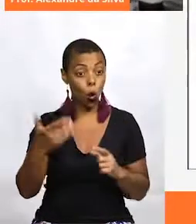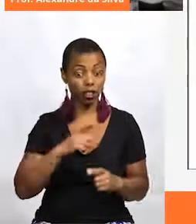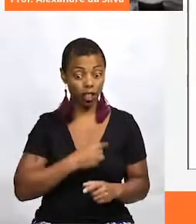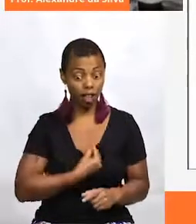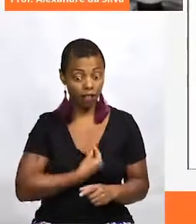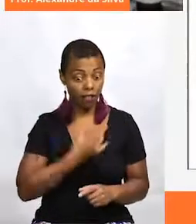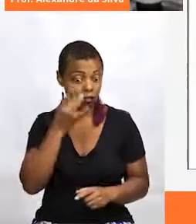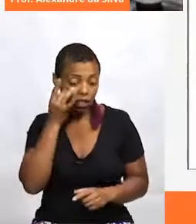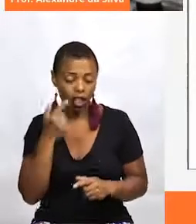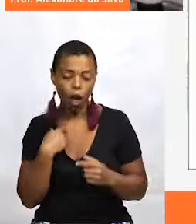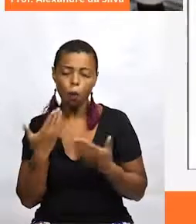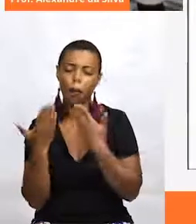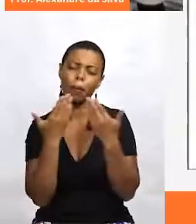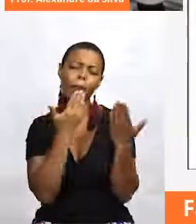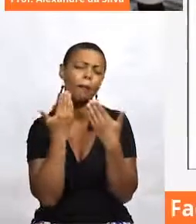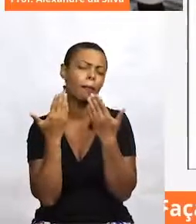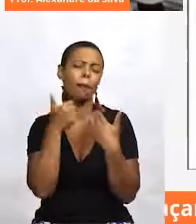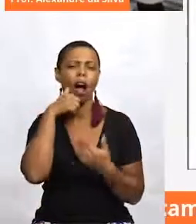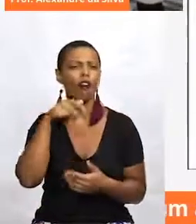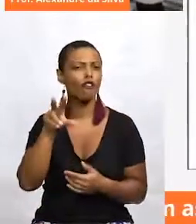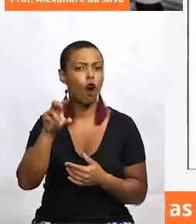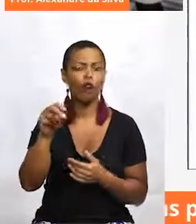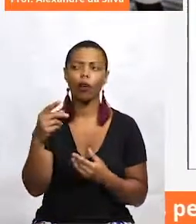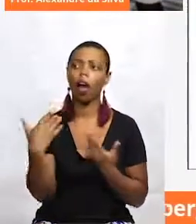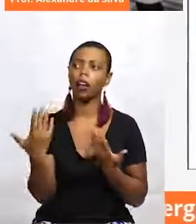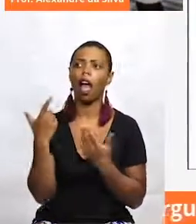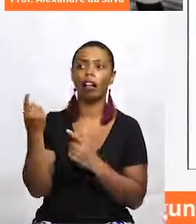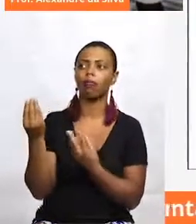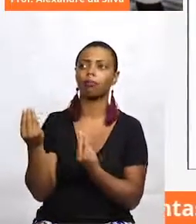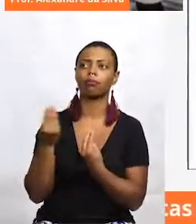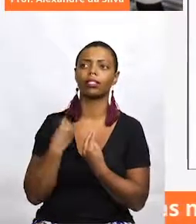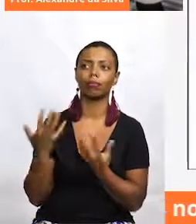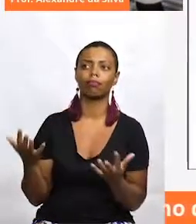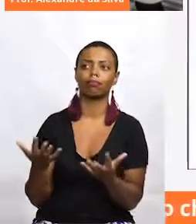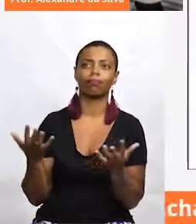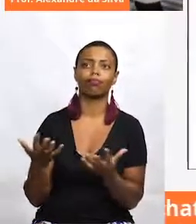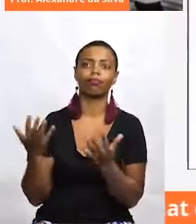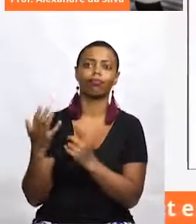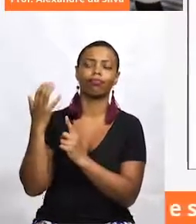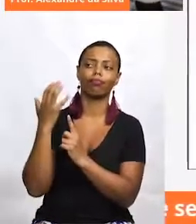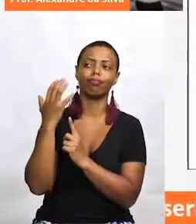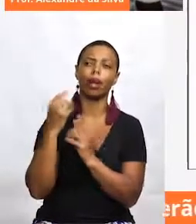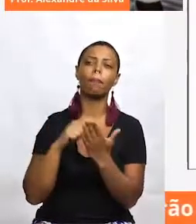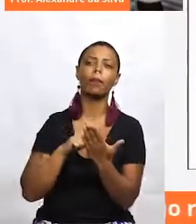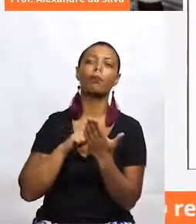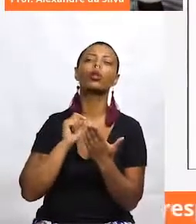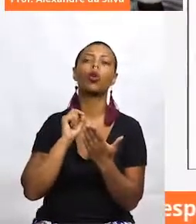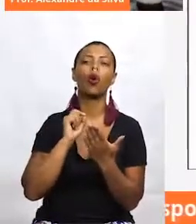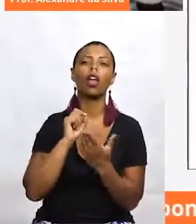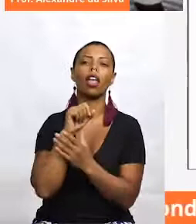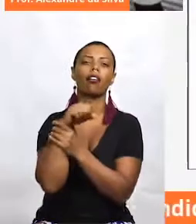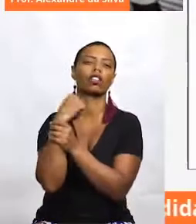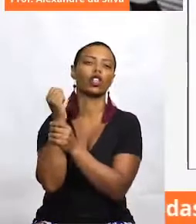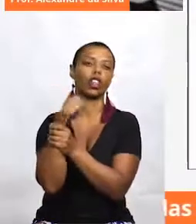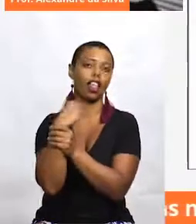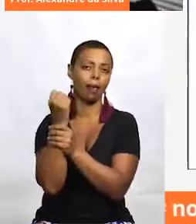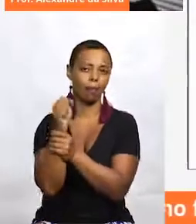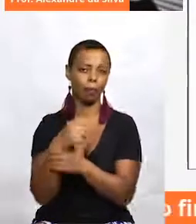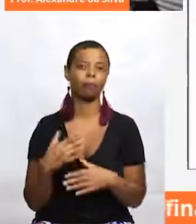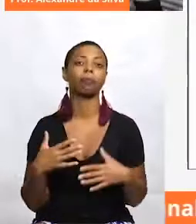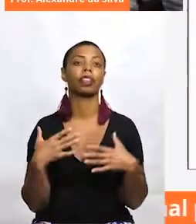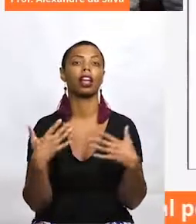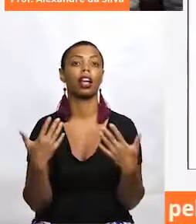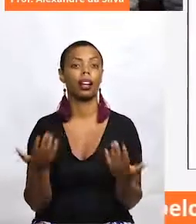conversas longuíssimas com a minha avó e assim, foi ela quem me mostrou a fisioterapia. Então, eu